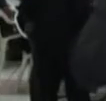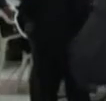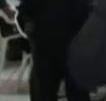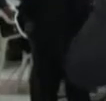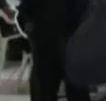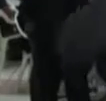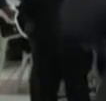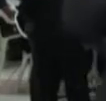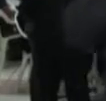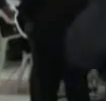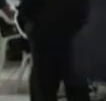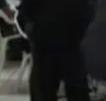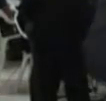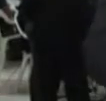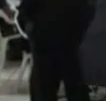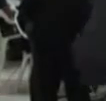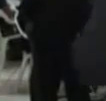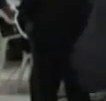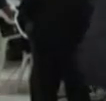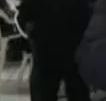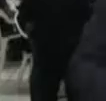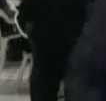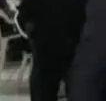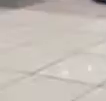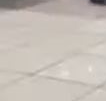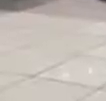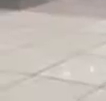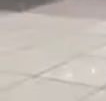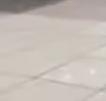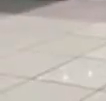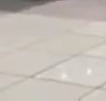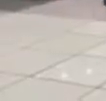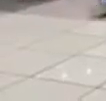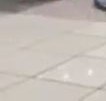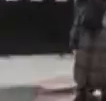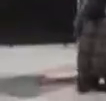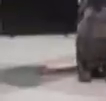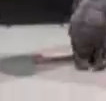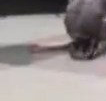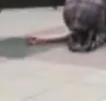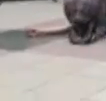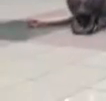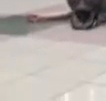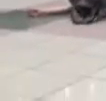elas têm muita vontade de aprender através da nossa apresentação. Teve até teatro na praça.